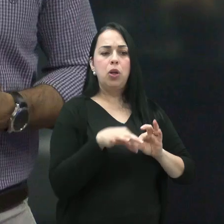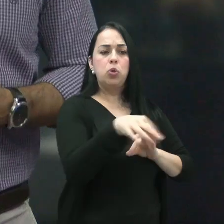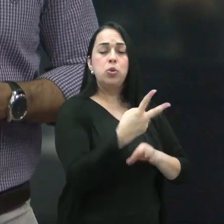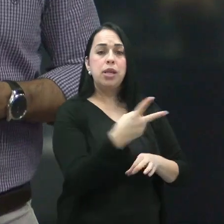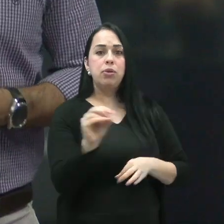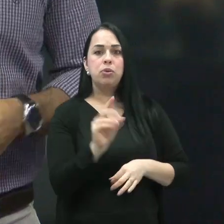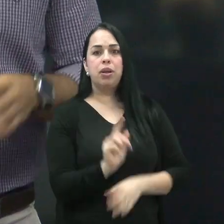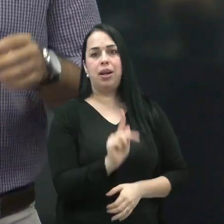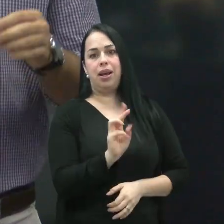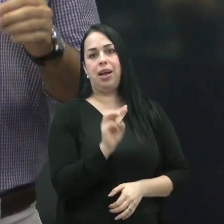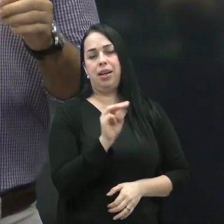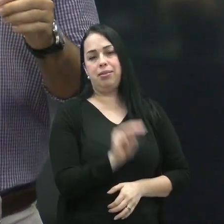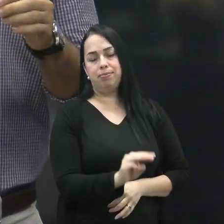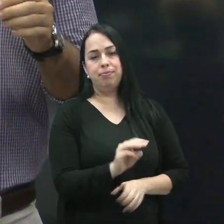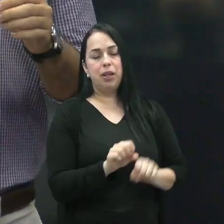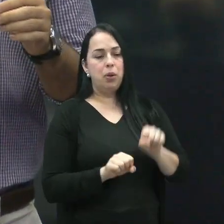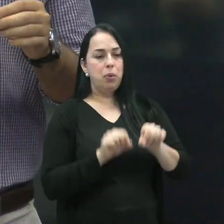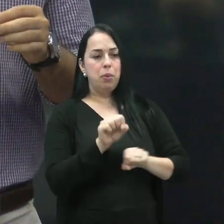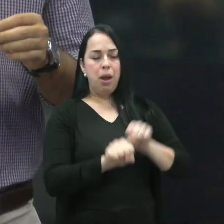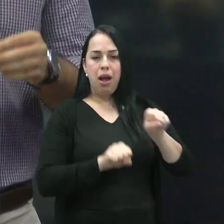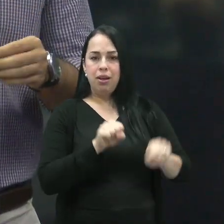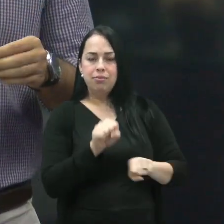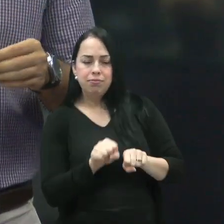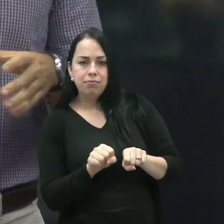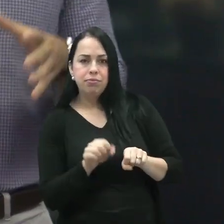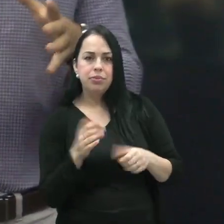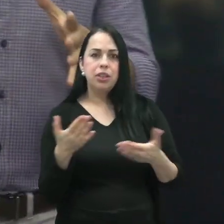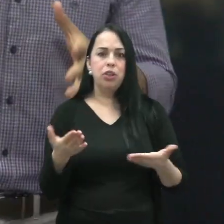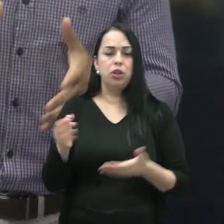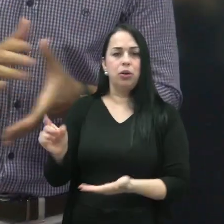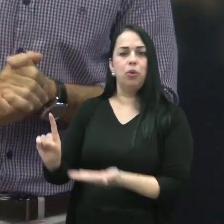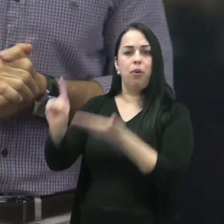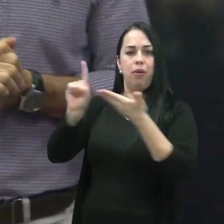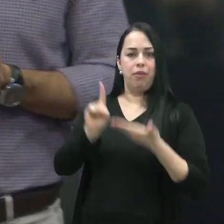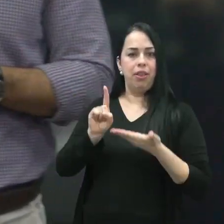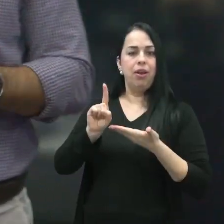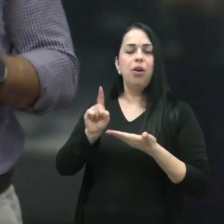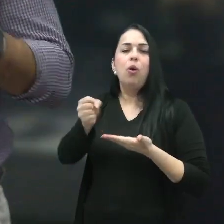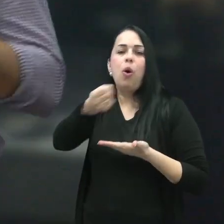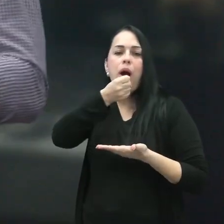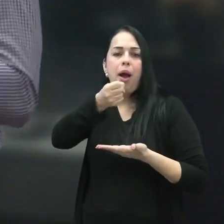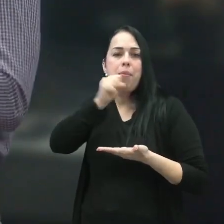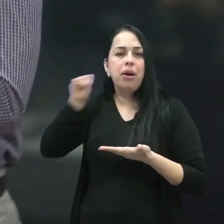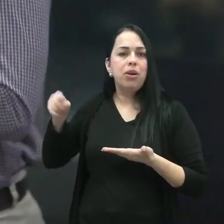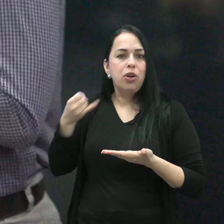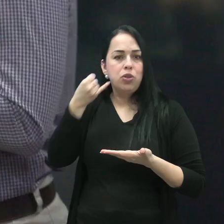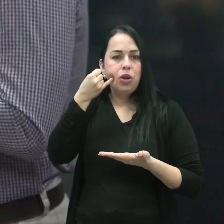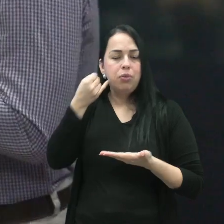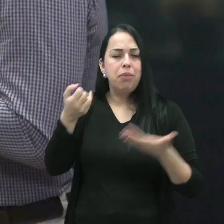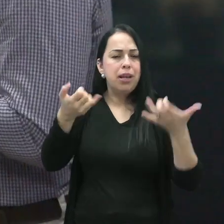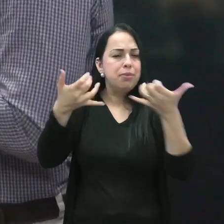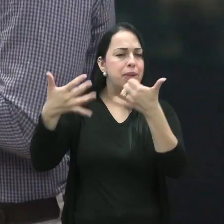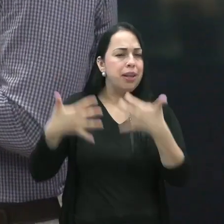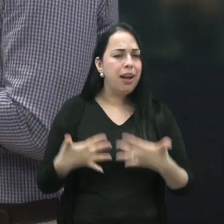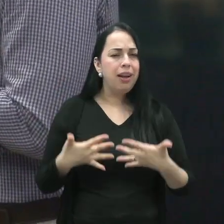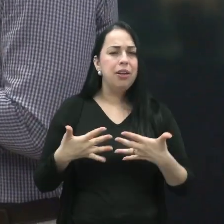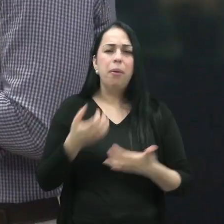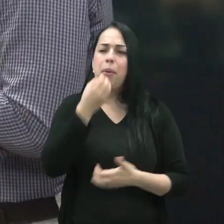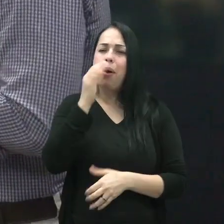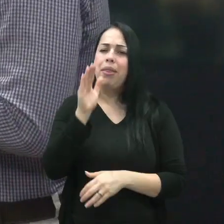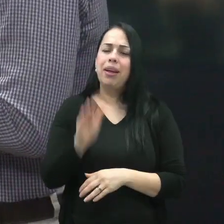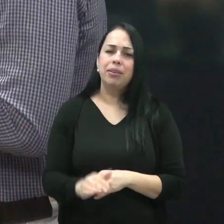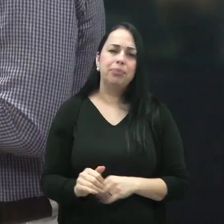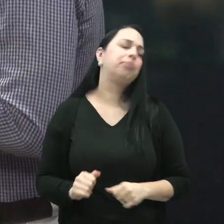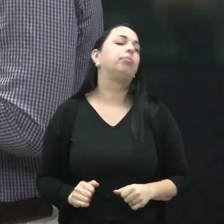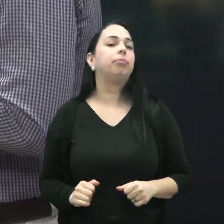Nossa cidade tem quase 200 quilômetros de ciclovia e a gente chamou o repórter João Delfino para apurar essa situação para a gente. Não é isso, João?